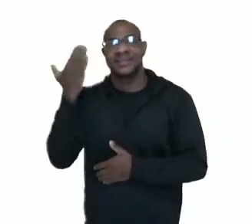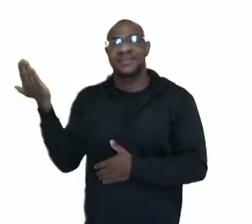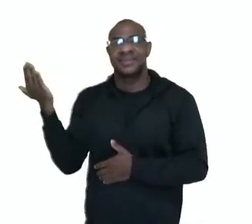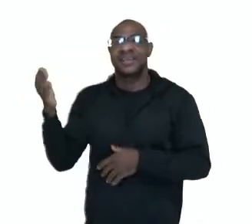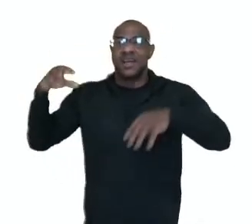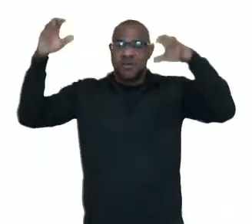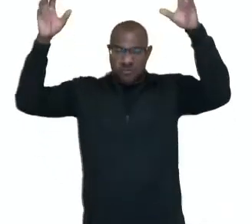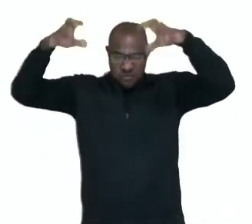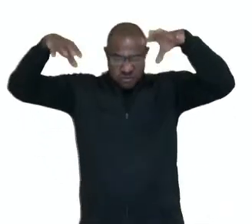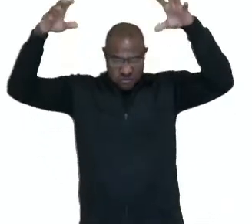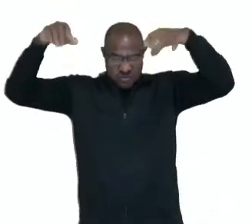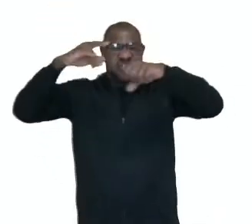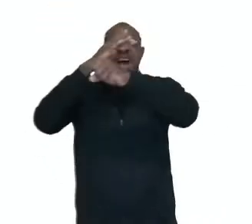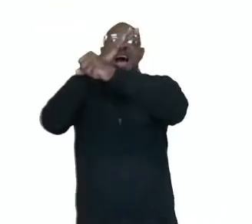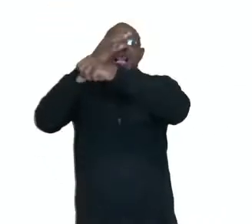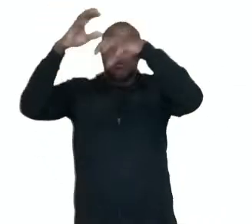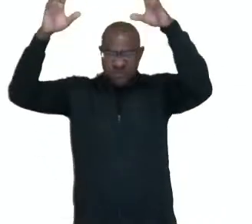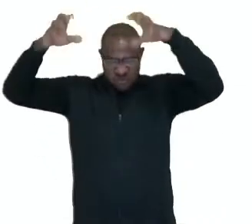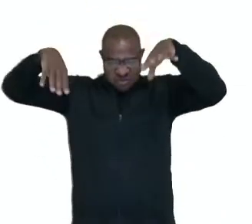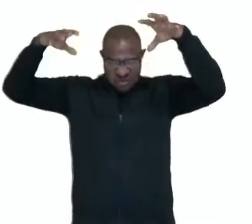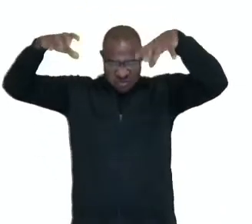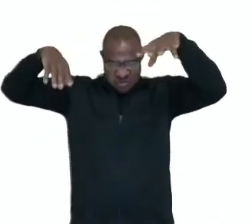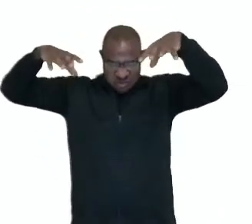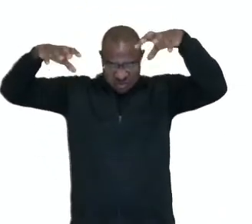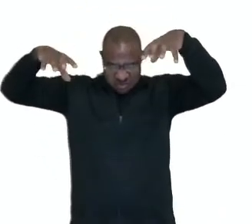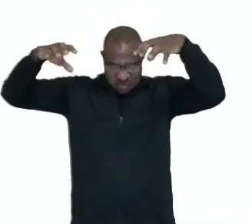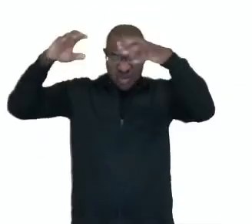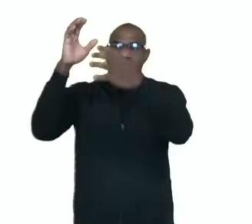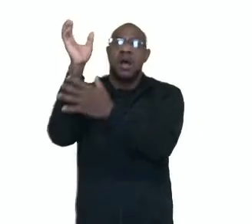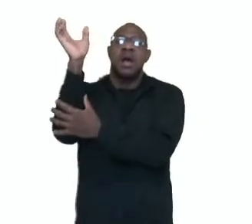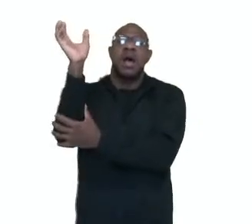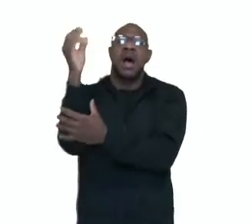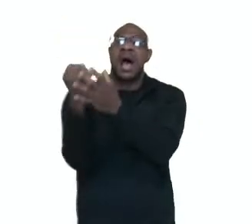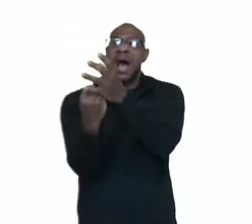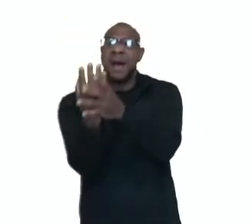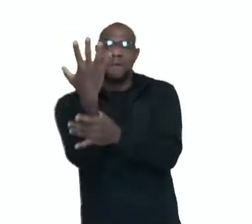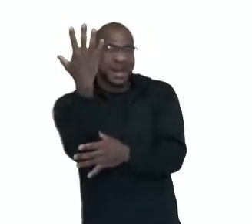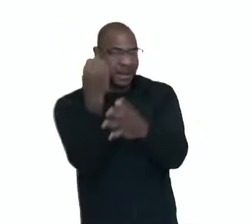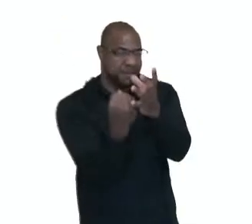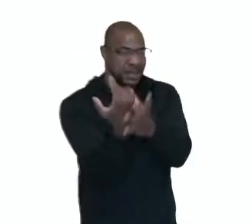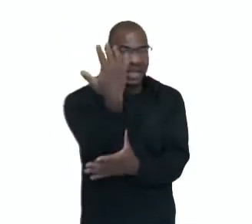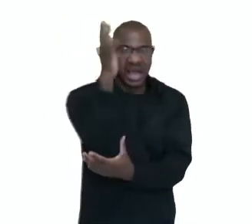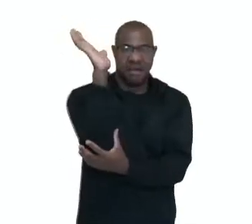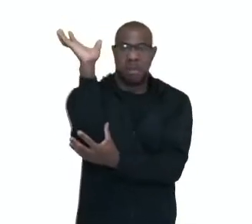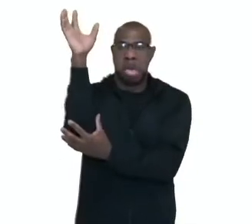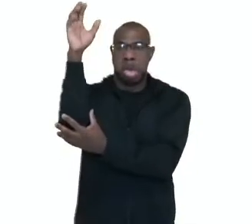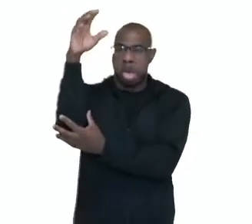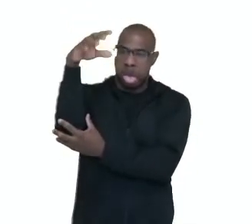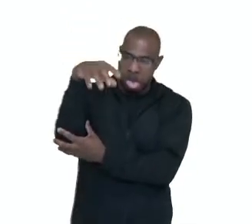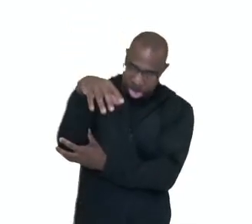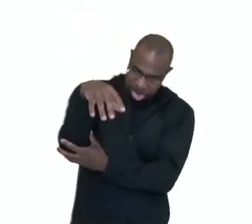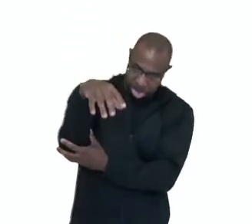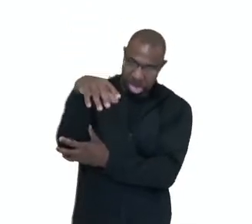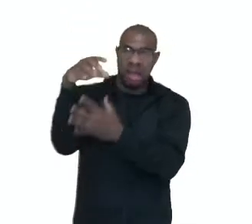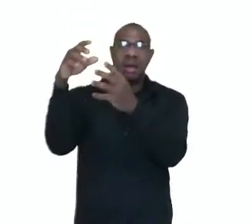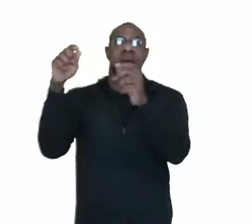né? Meio que natural, a chuva ácida aí pode provocar, né? Monumentos históricos, culturais que são